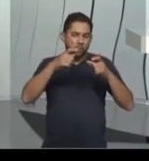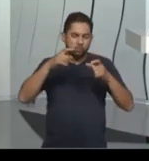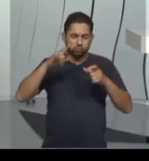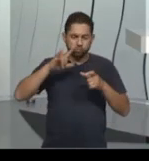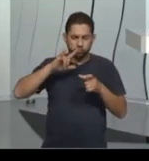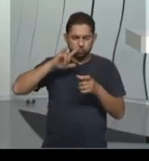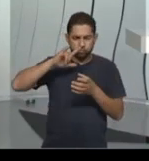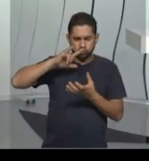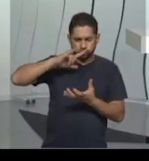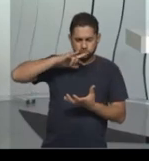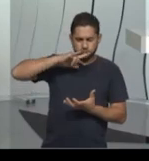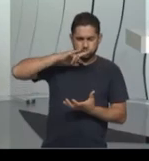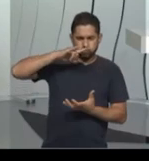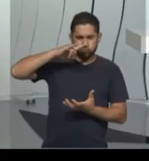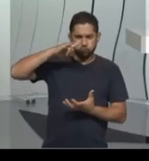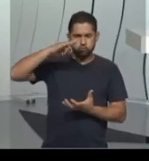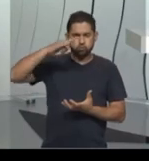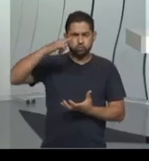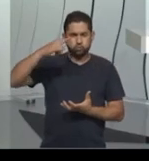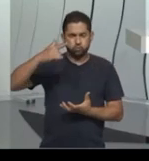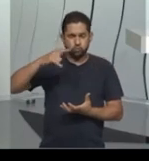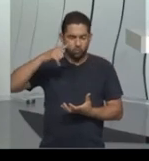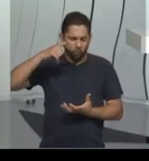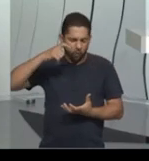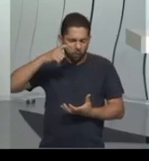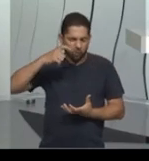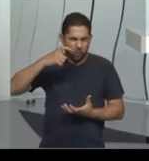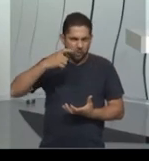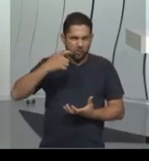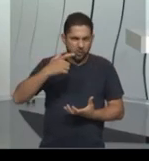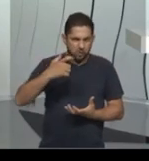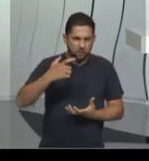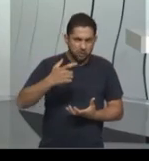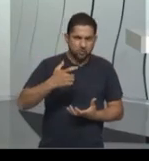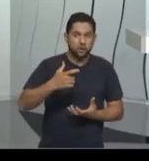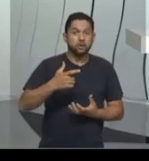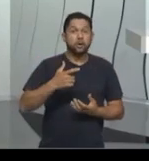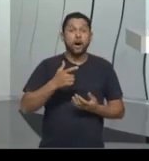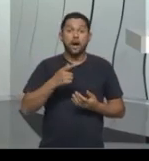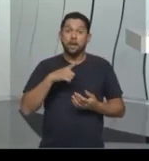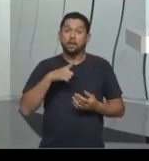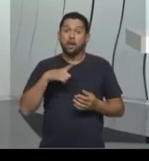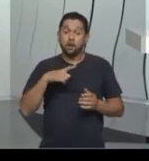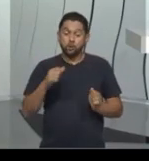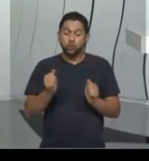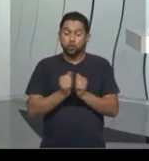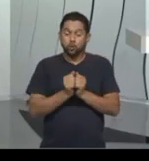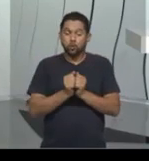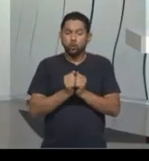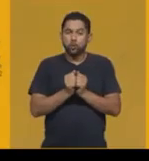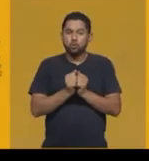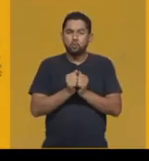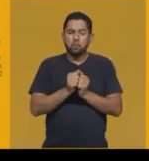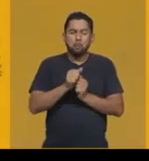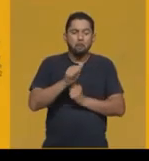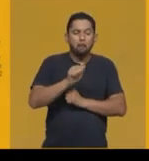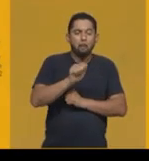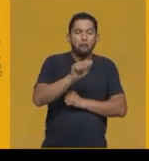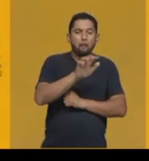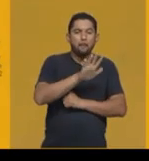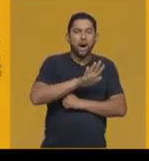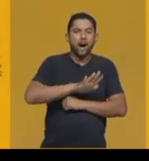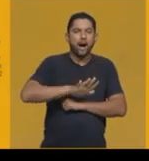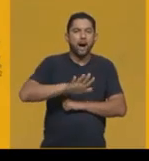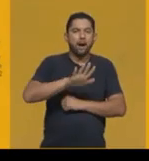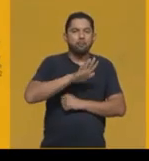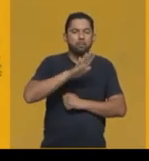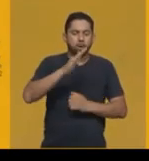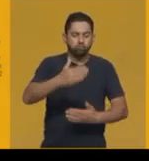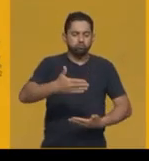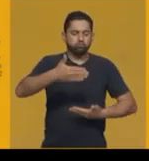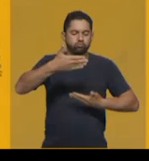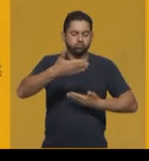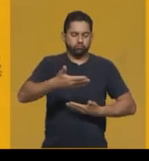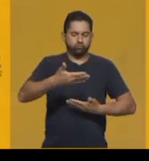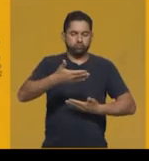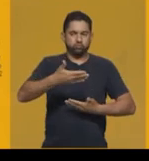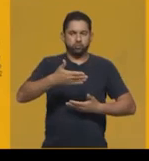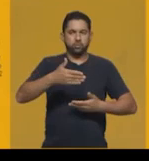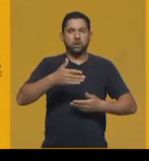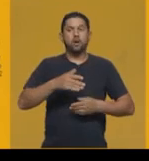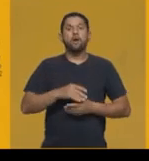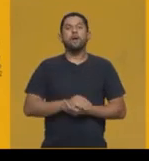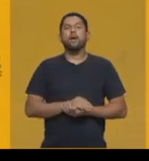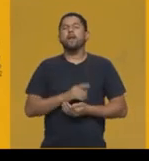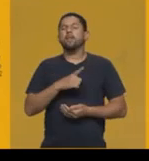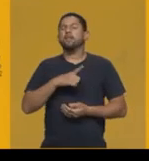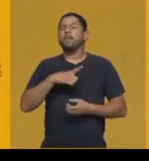dessas imagens e tratar essa informação. Então, por exemplo, aqui eu tenho um mapa que trabalha a ocupação do solo de um